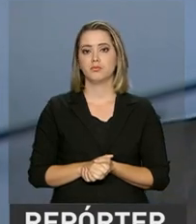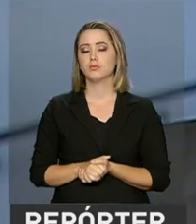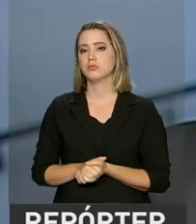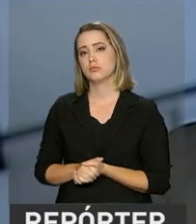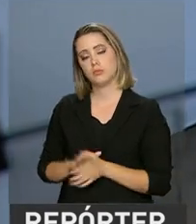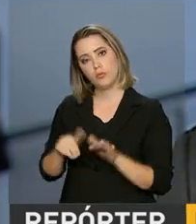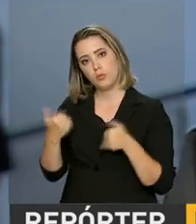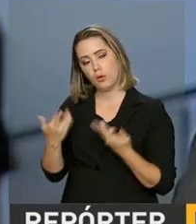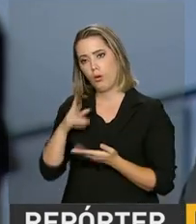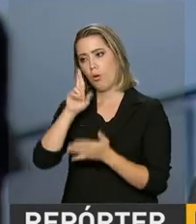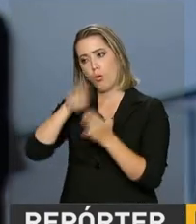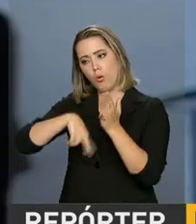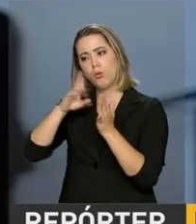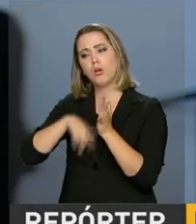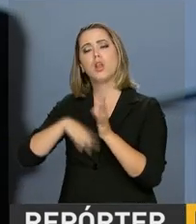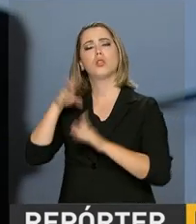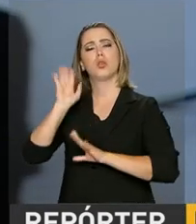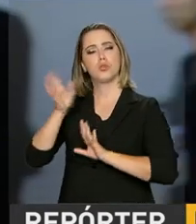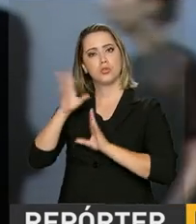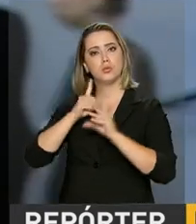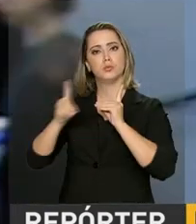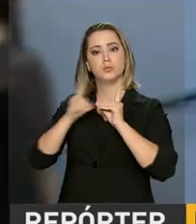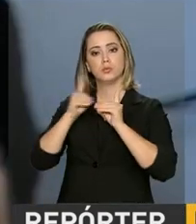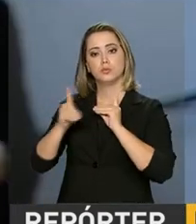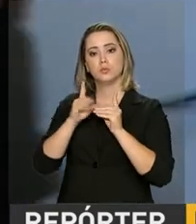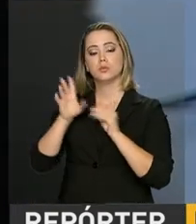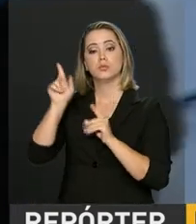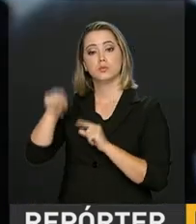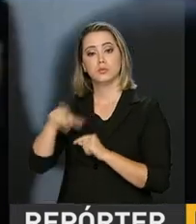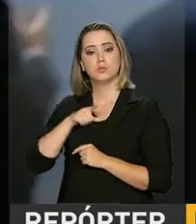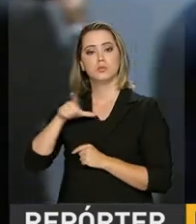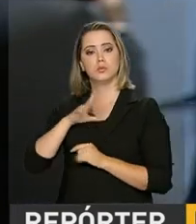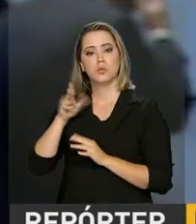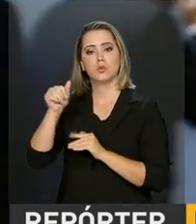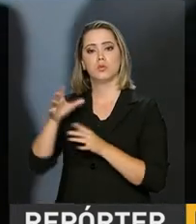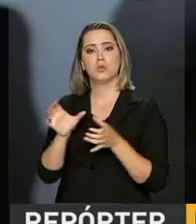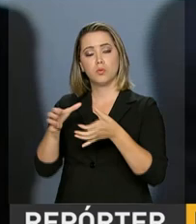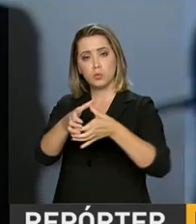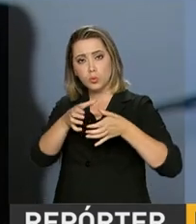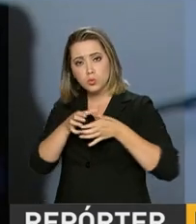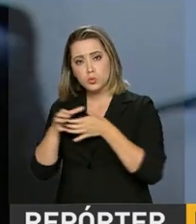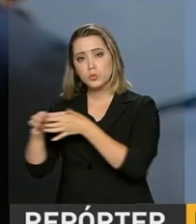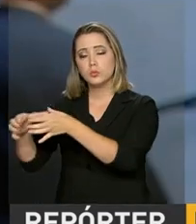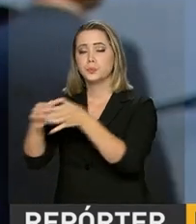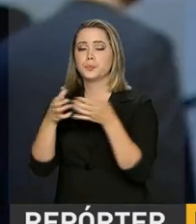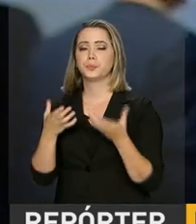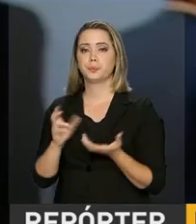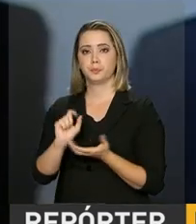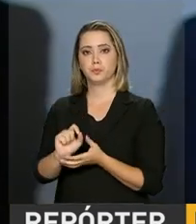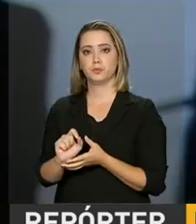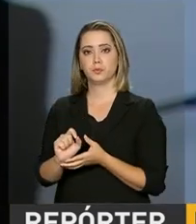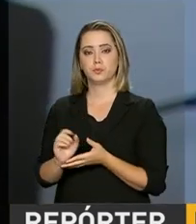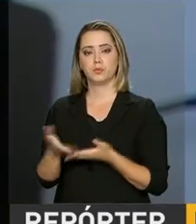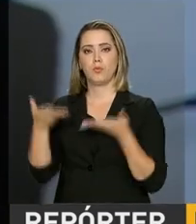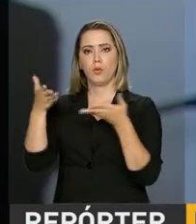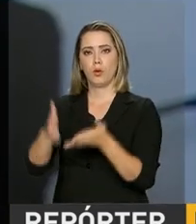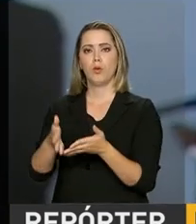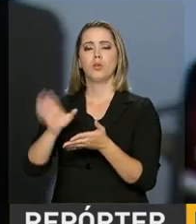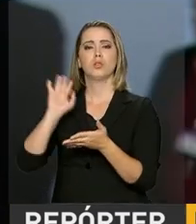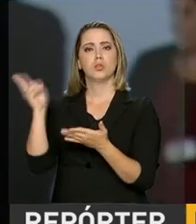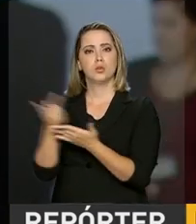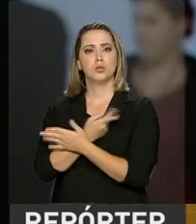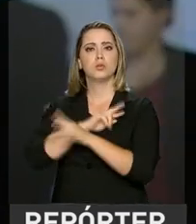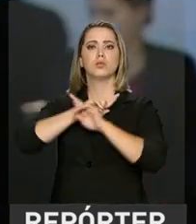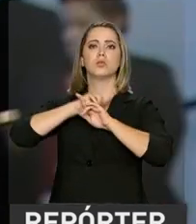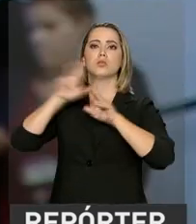o relatório ele foi muito bem discutido. O relator teve em todas as bancadas, foram feitas